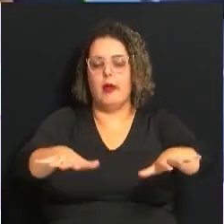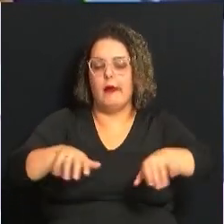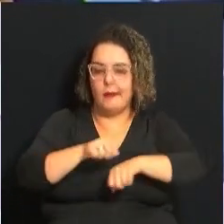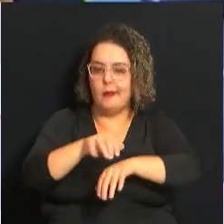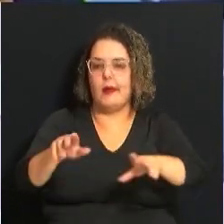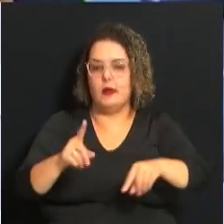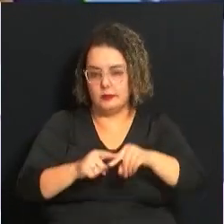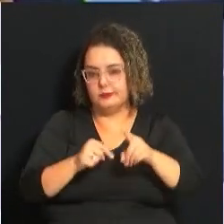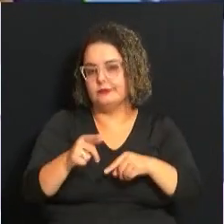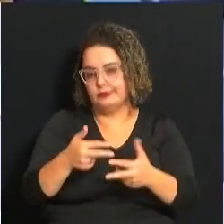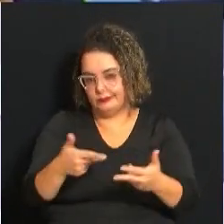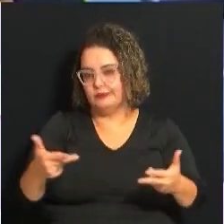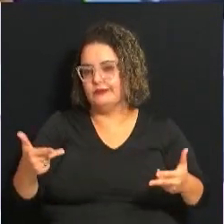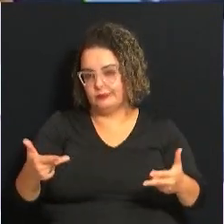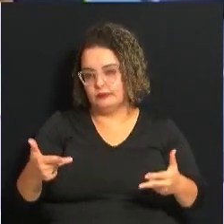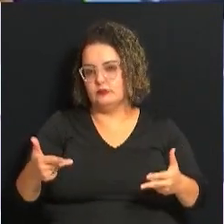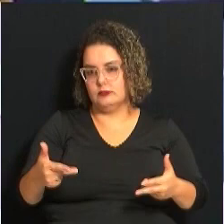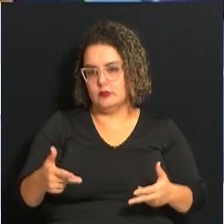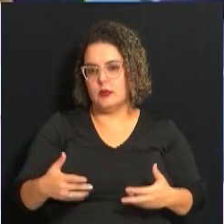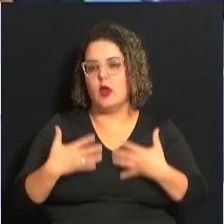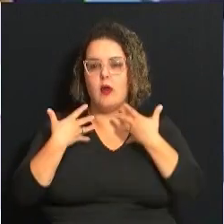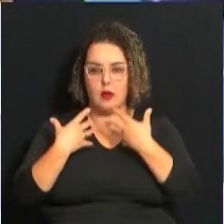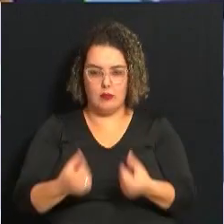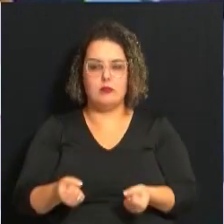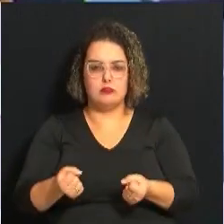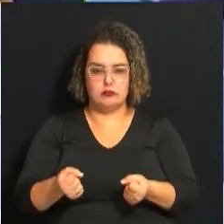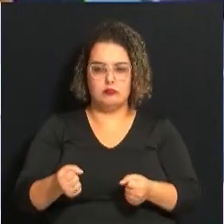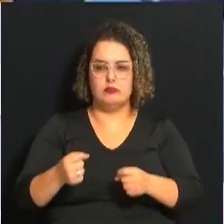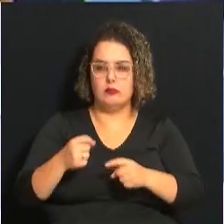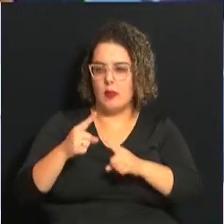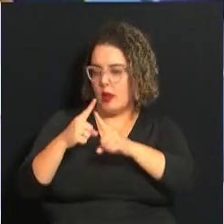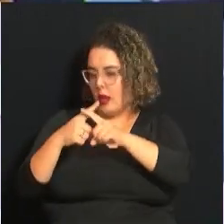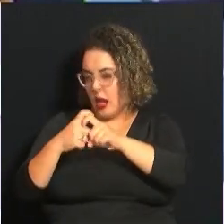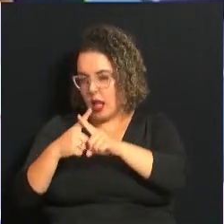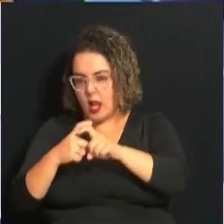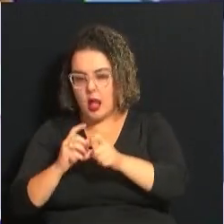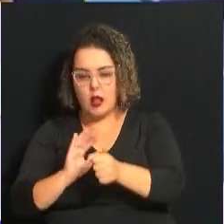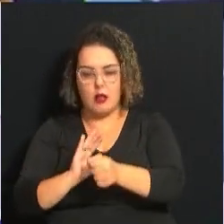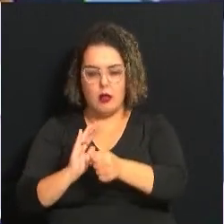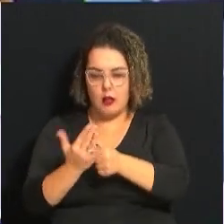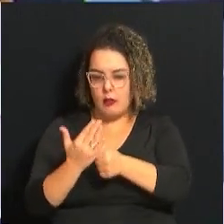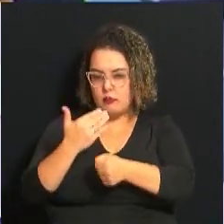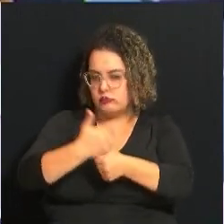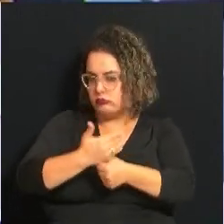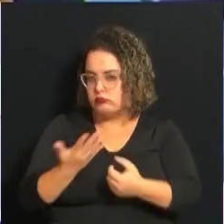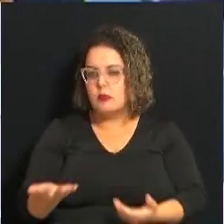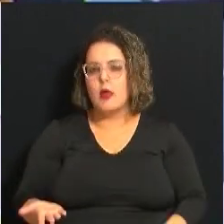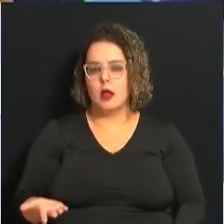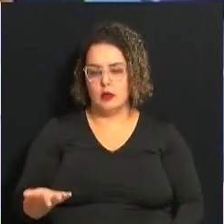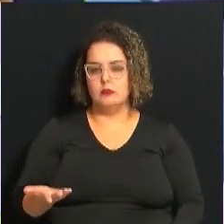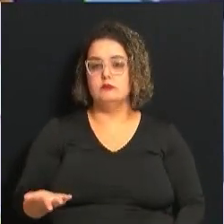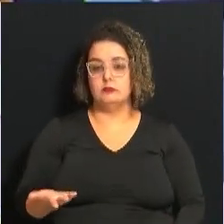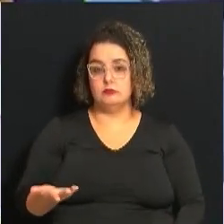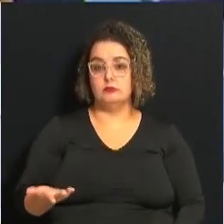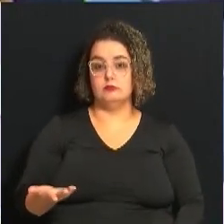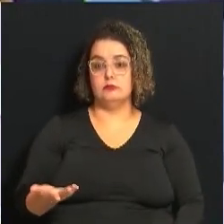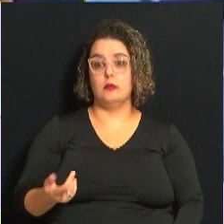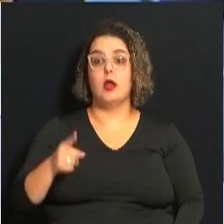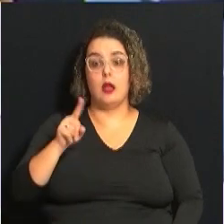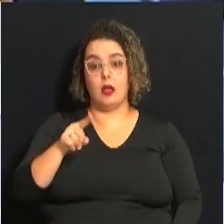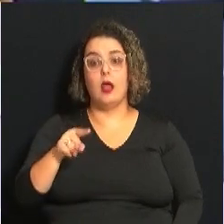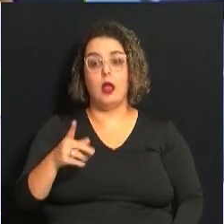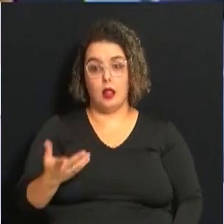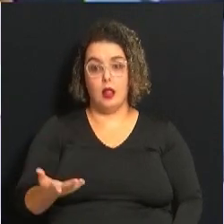mercadorias, né, que faz aí apologia ao nazismo, ao fascismo, enfim, ela tem